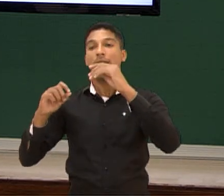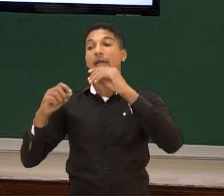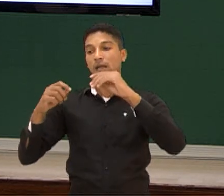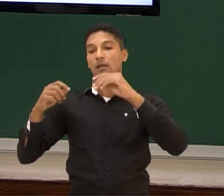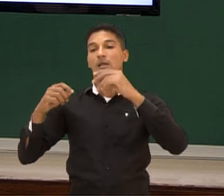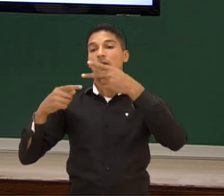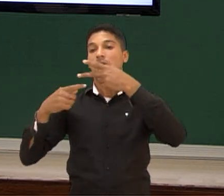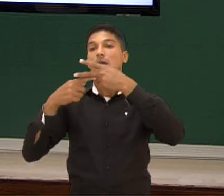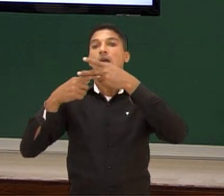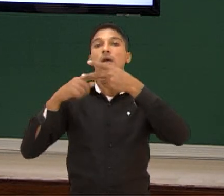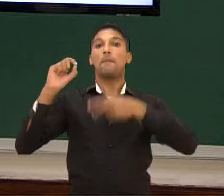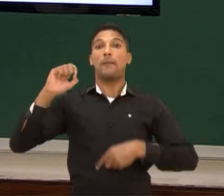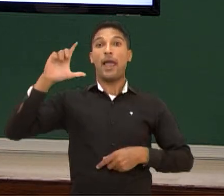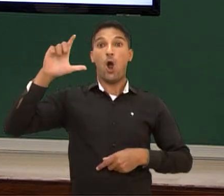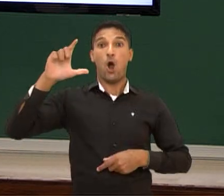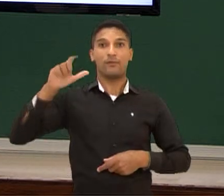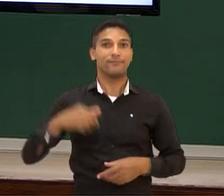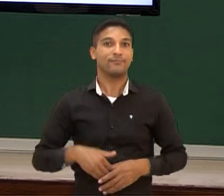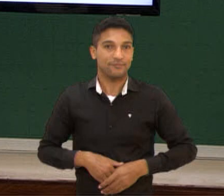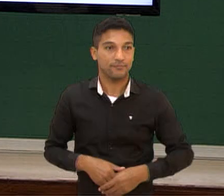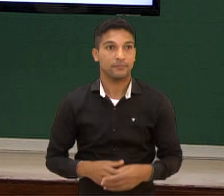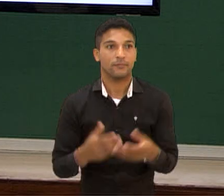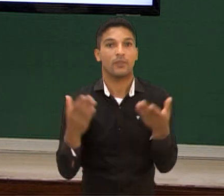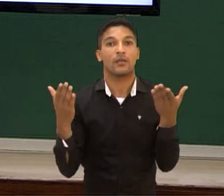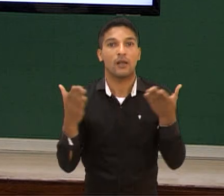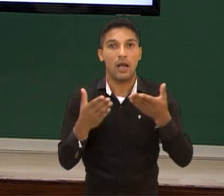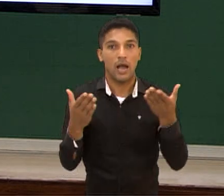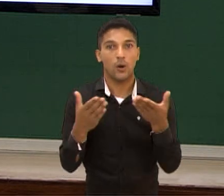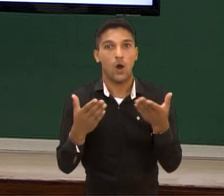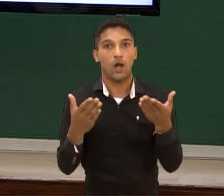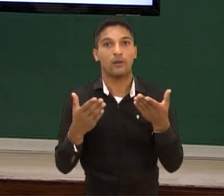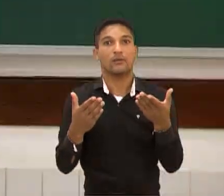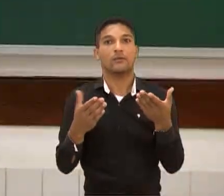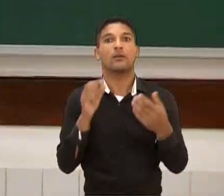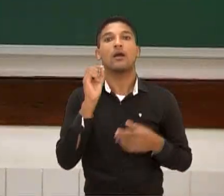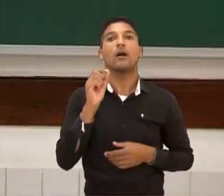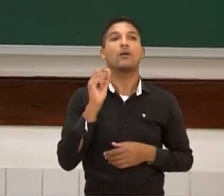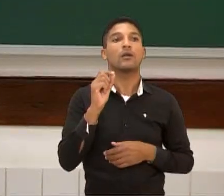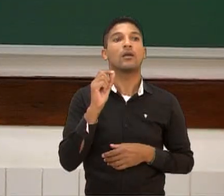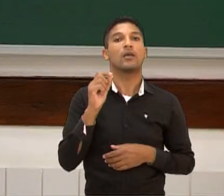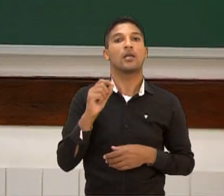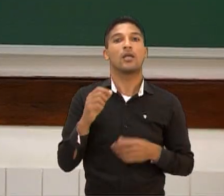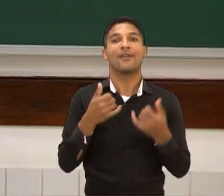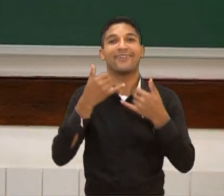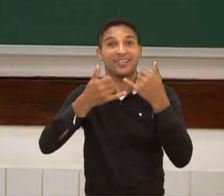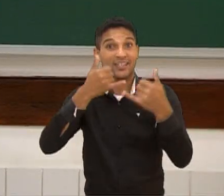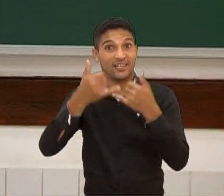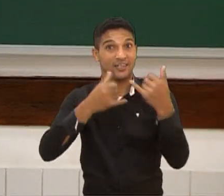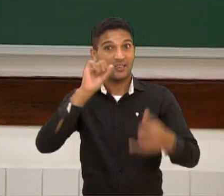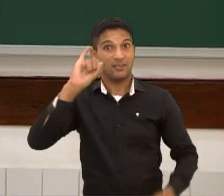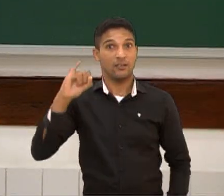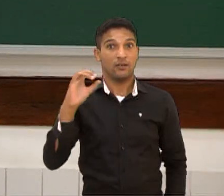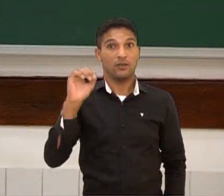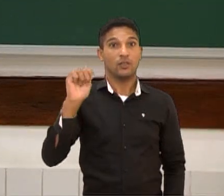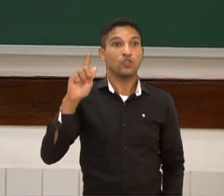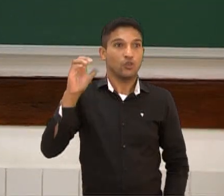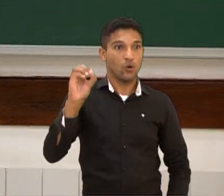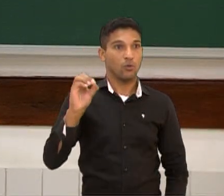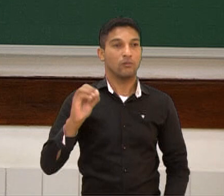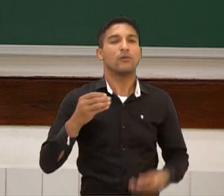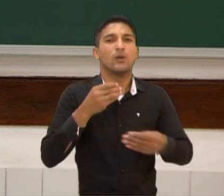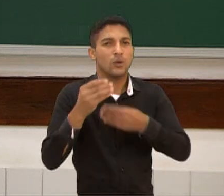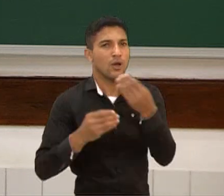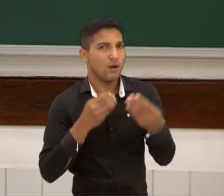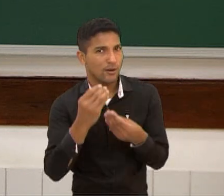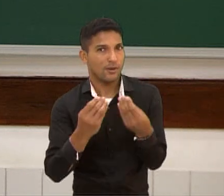Agora é a hora do nosso jogo, certo? E o jogo de hoje, ele é sobre 3 casas decimais. Também vai envolver o que nós estamos